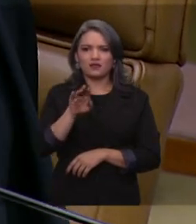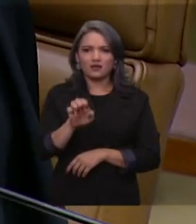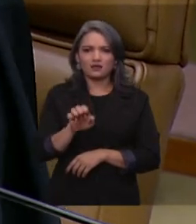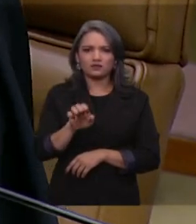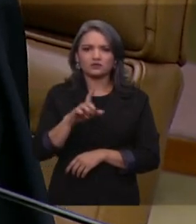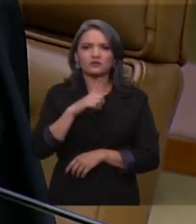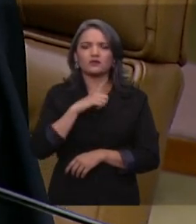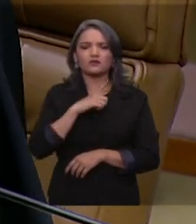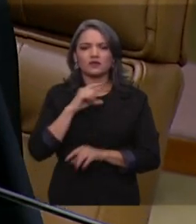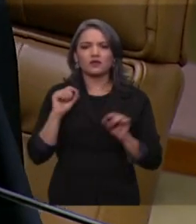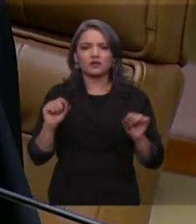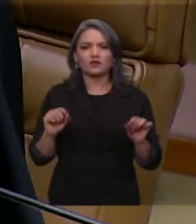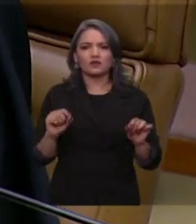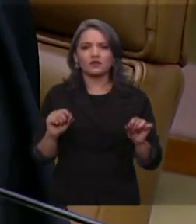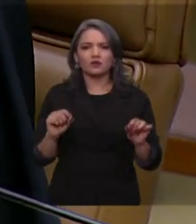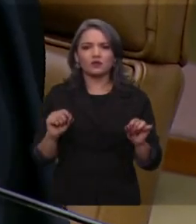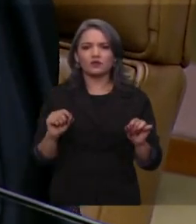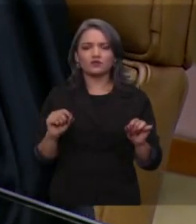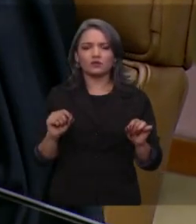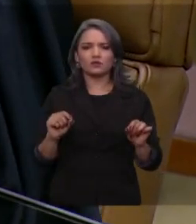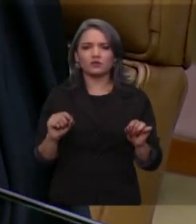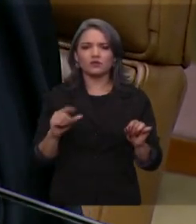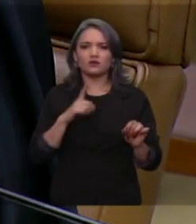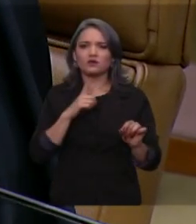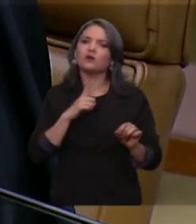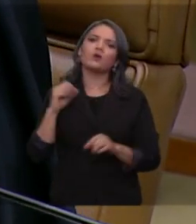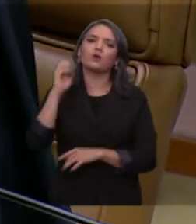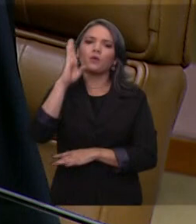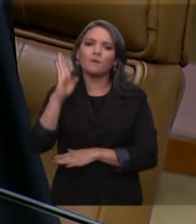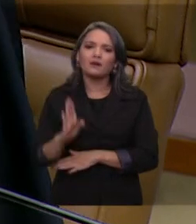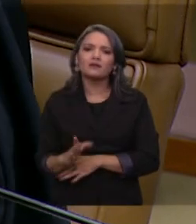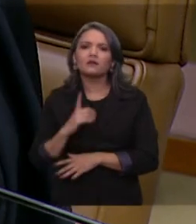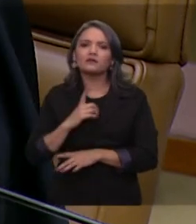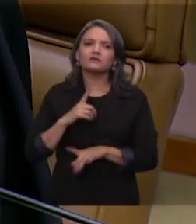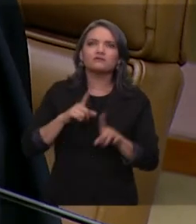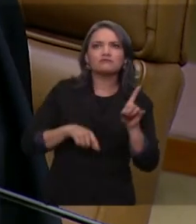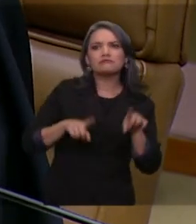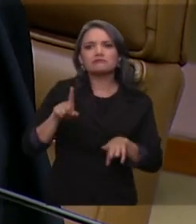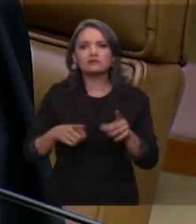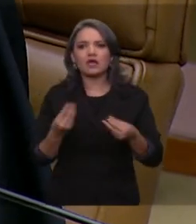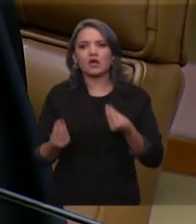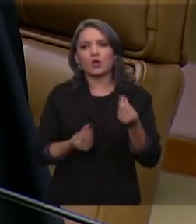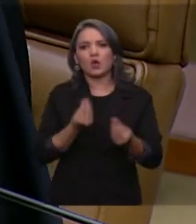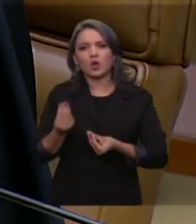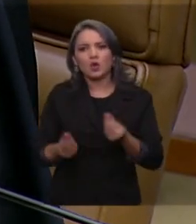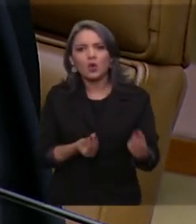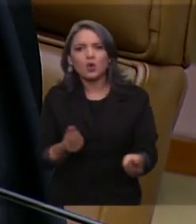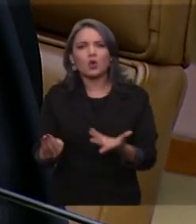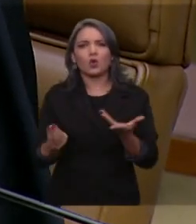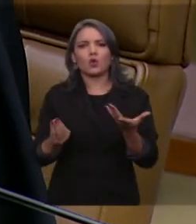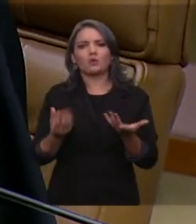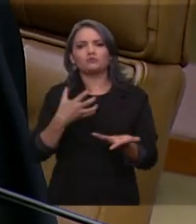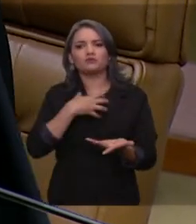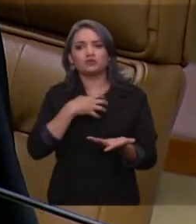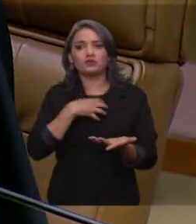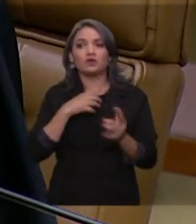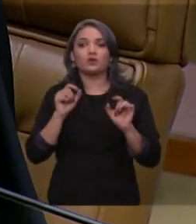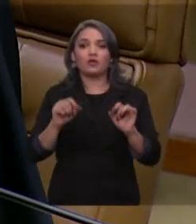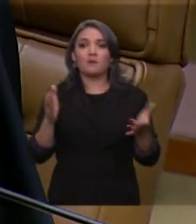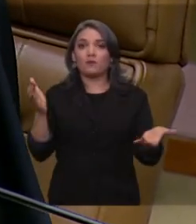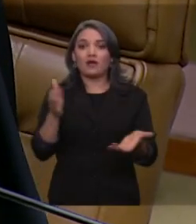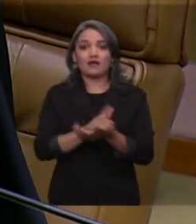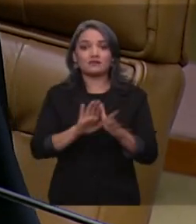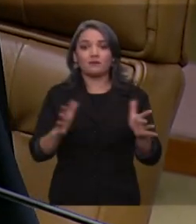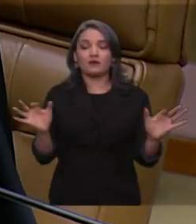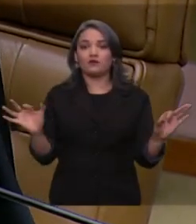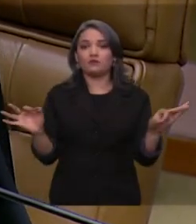O Brasil oscilou na adoção ou não dessas espécies, o gênero é a dissolubilidade do